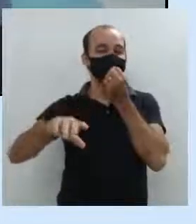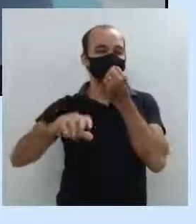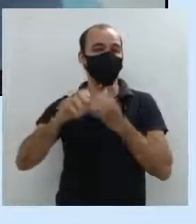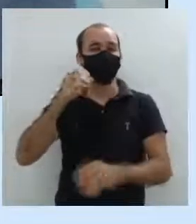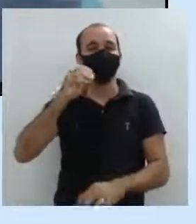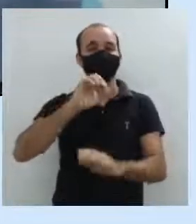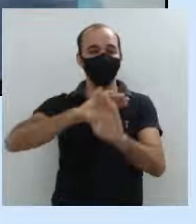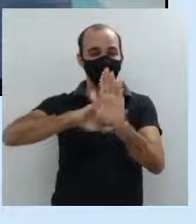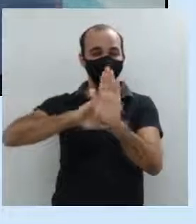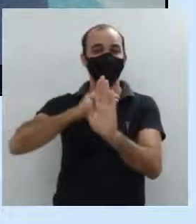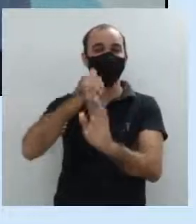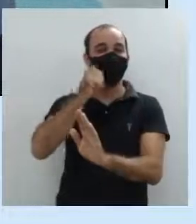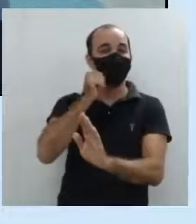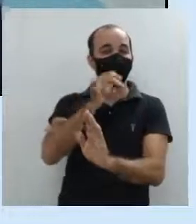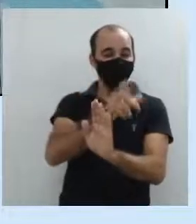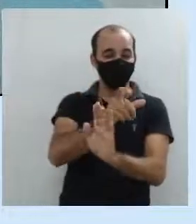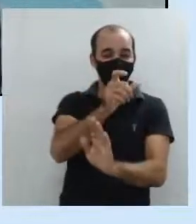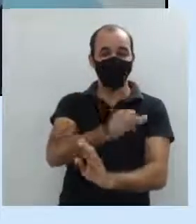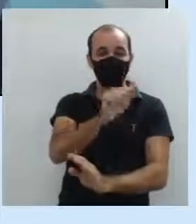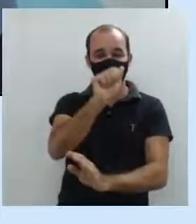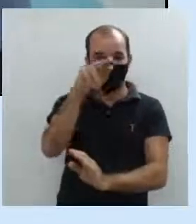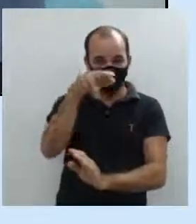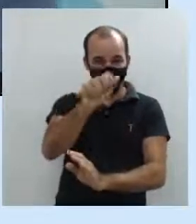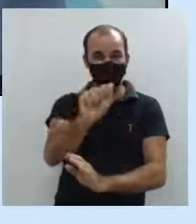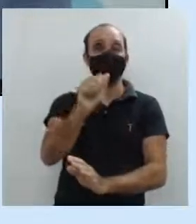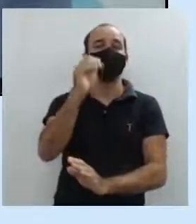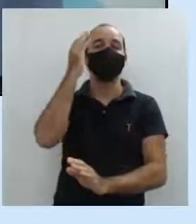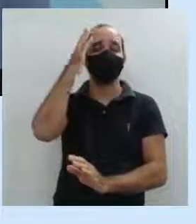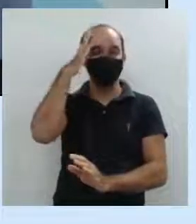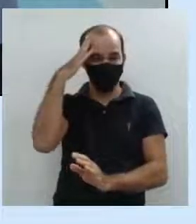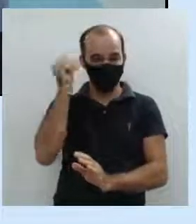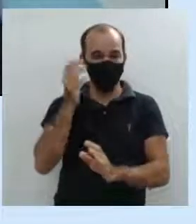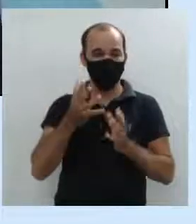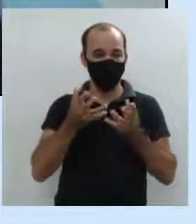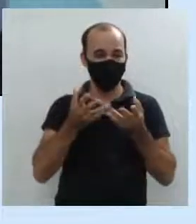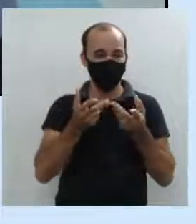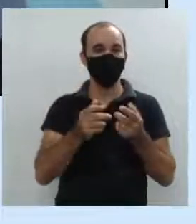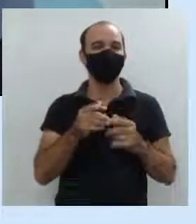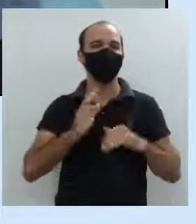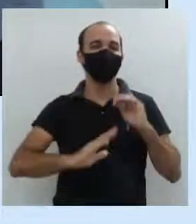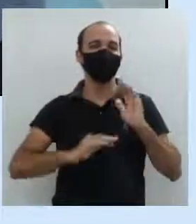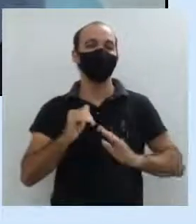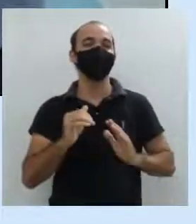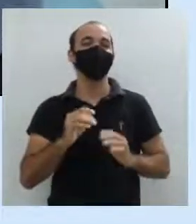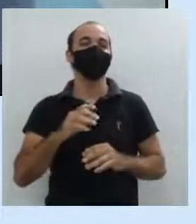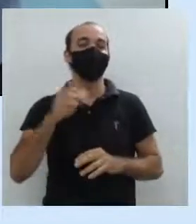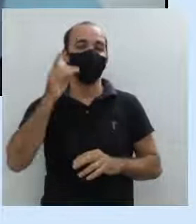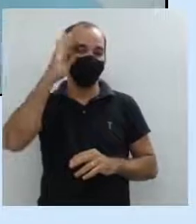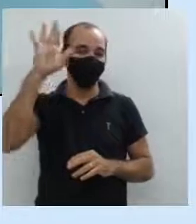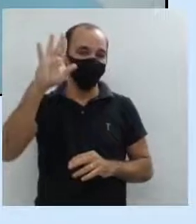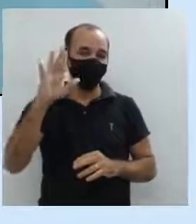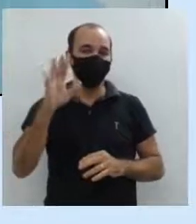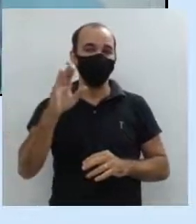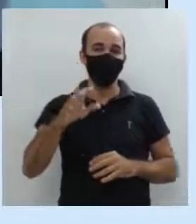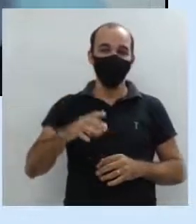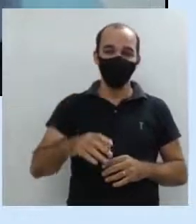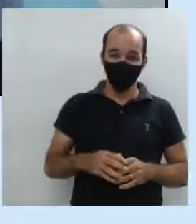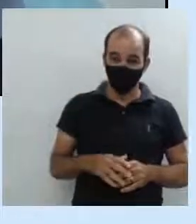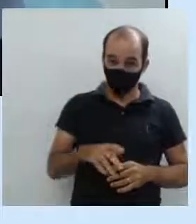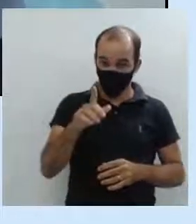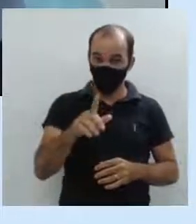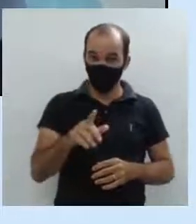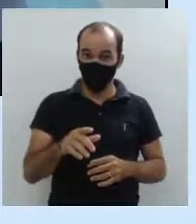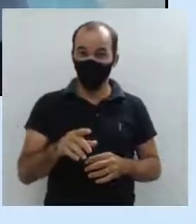agora vai dar a aula ali, que é aprendendo tudo de filosofia. E ela quer participar. Não deixem a Aninha ganhar. É o